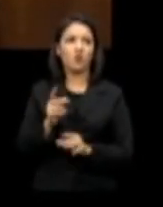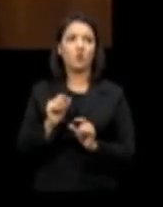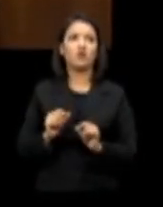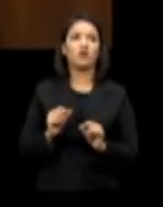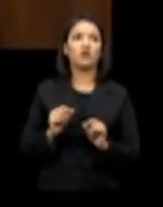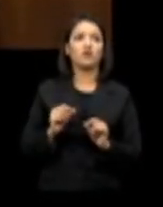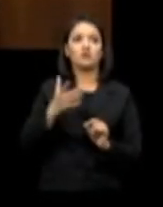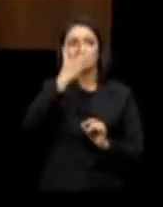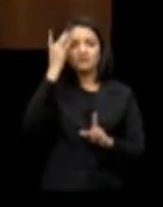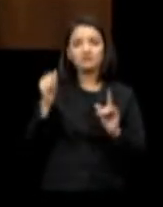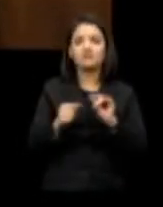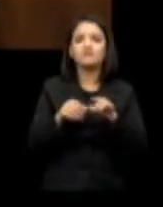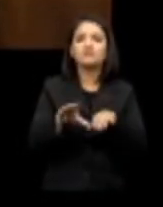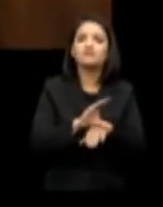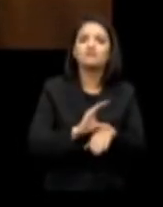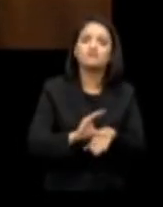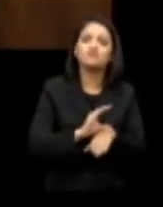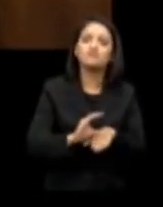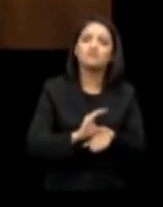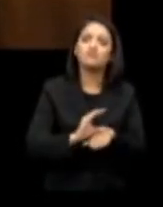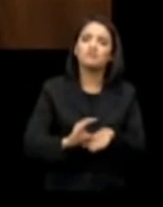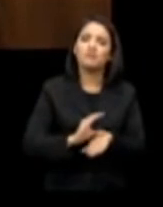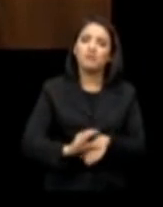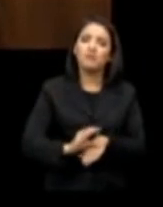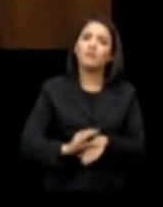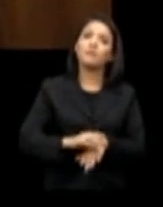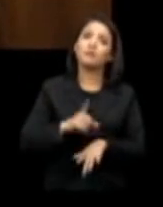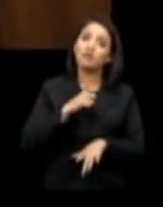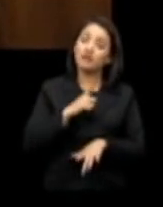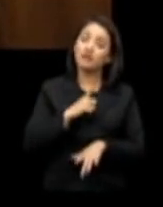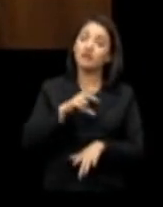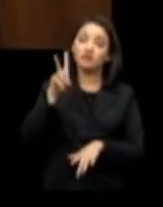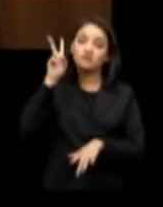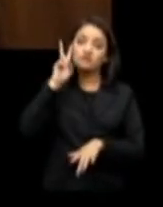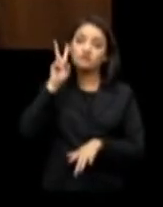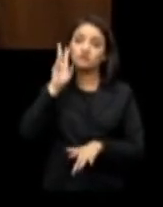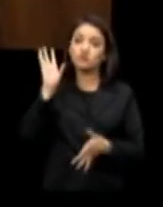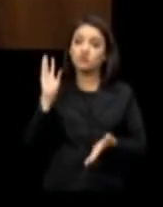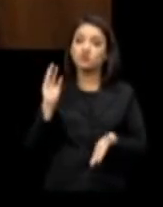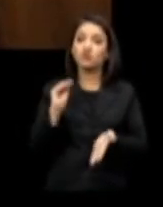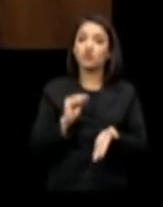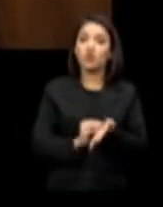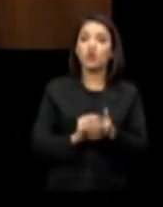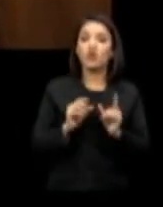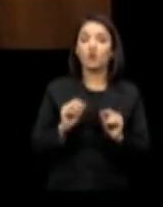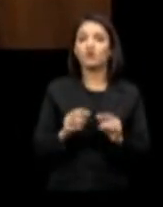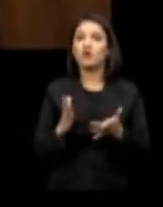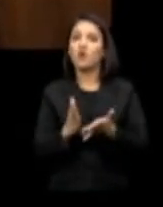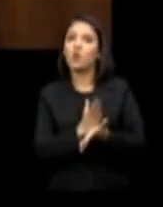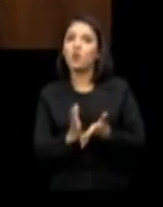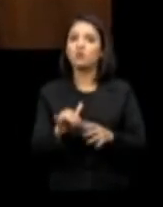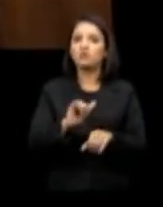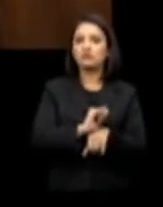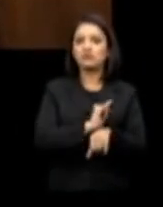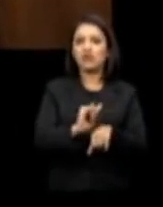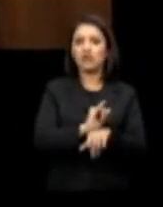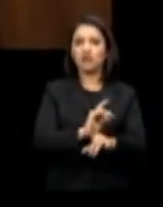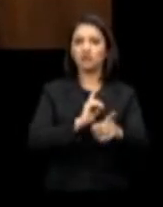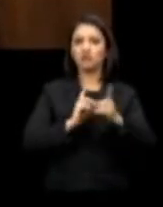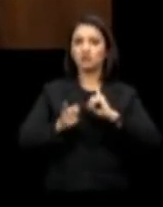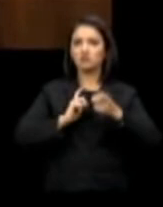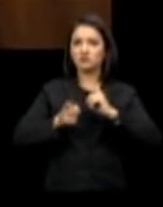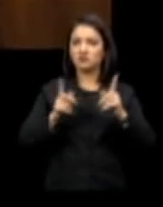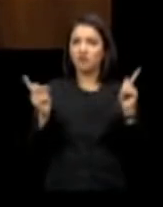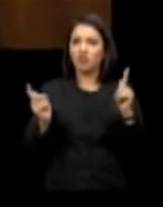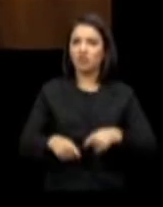legislador, de fato, não se desincumbiu do ônus de instituir salvaguardas técnicas e administrativas efetivas que